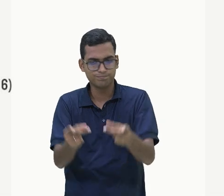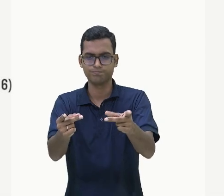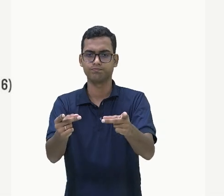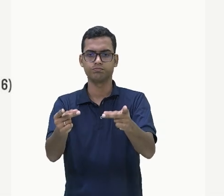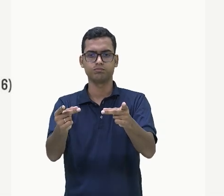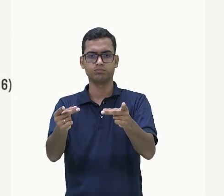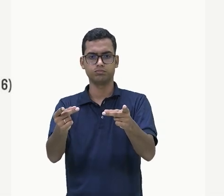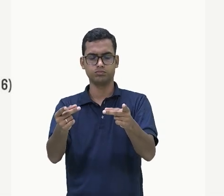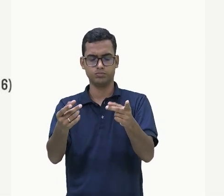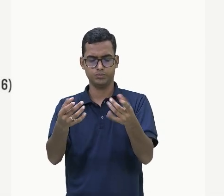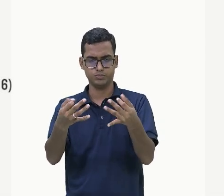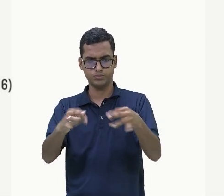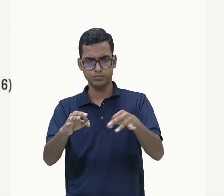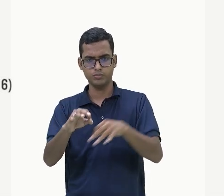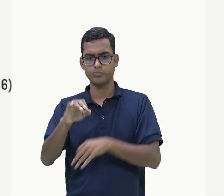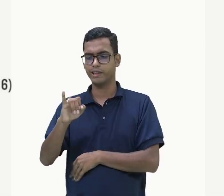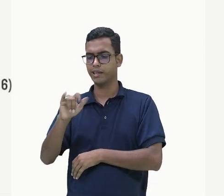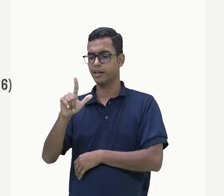quanto inferiormente.